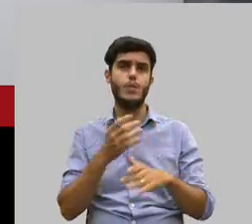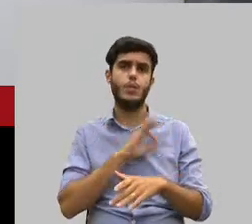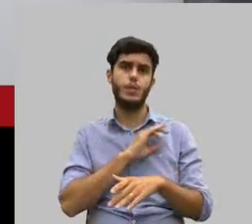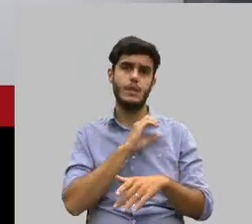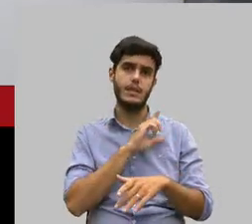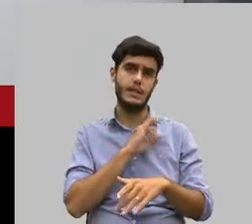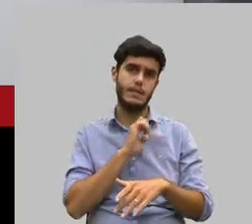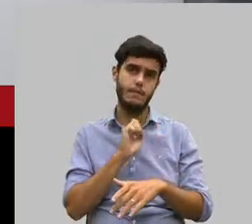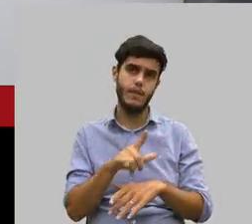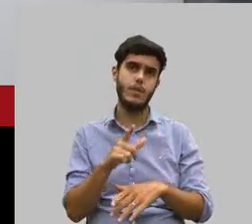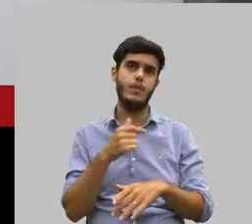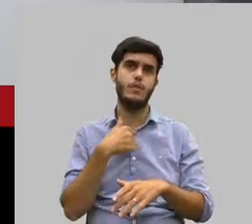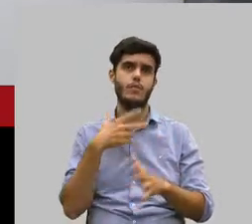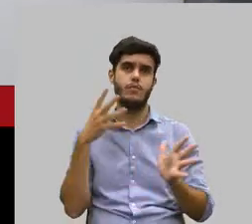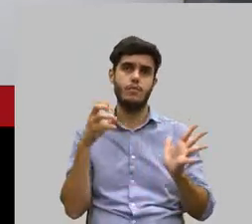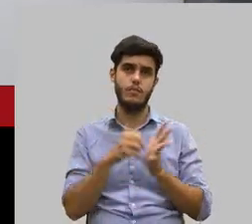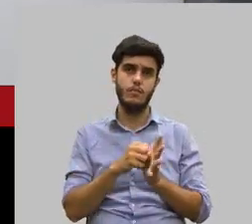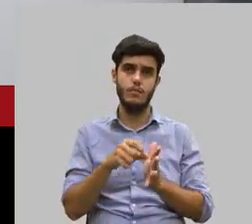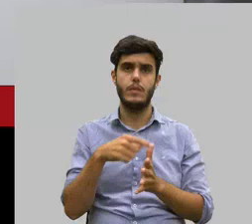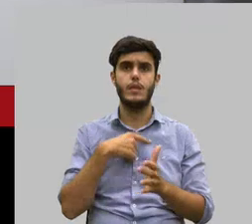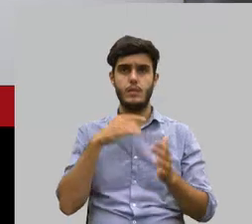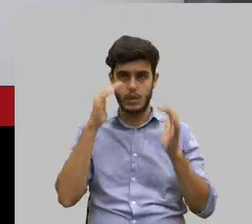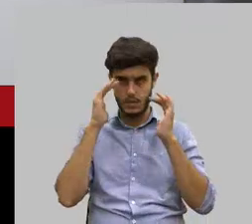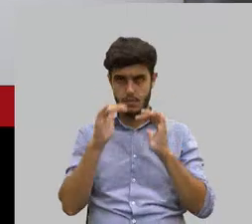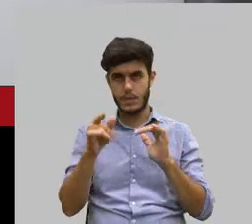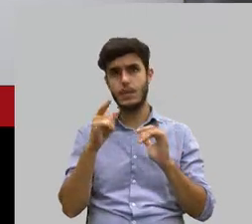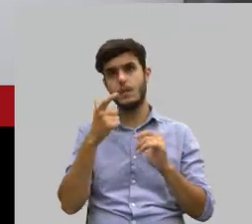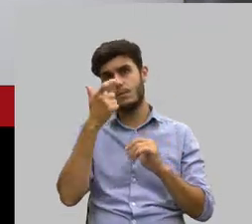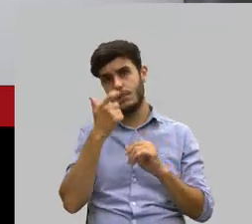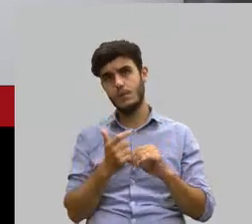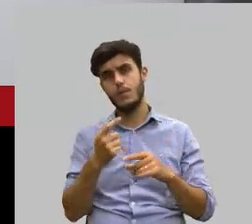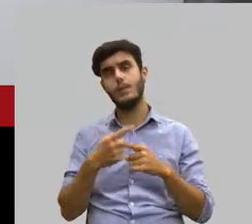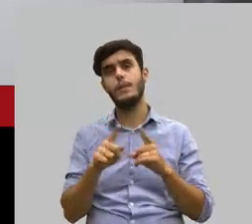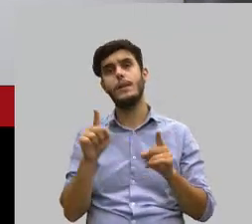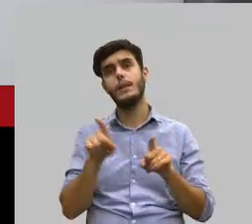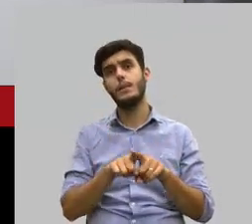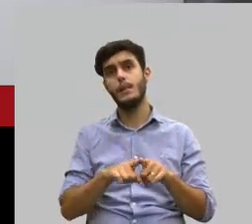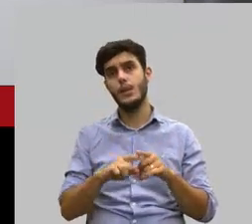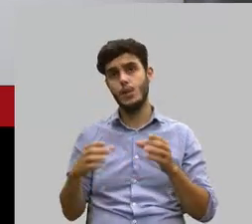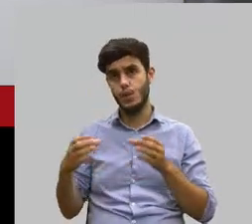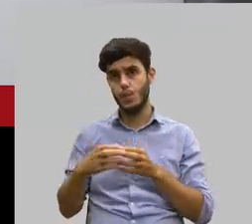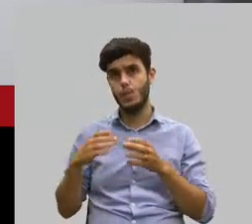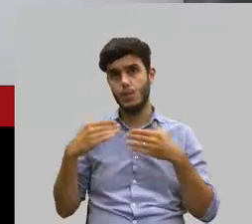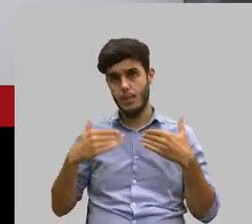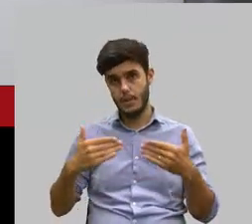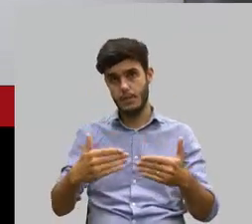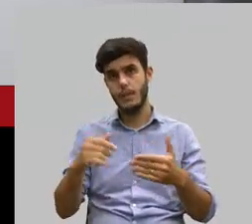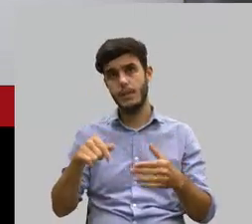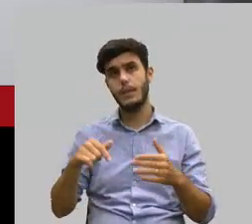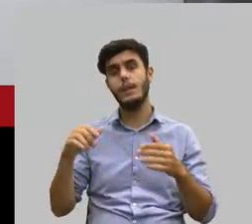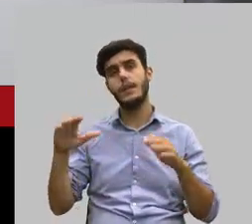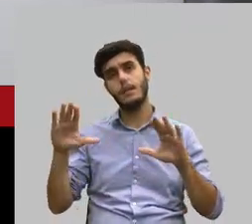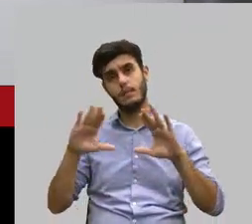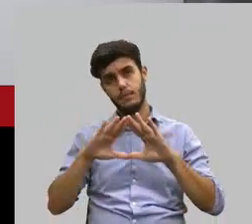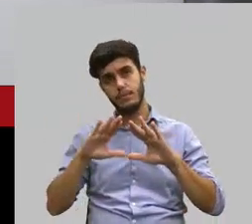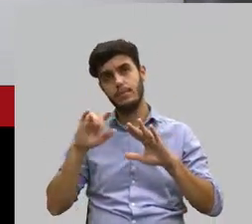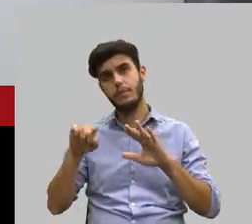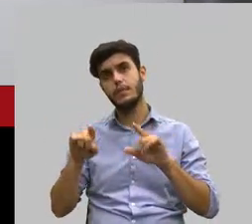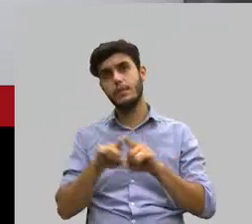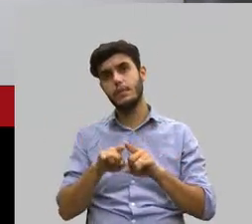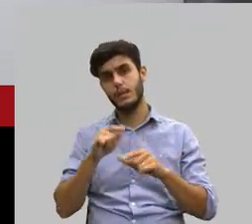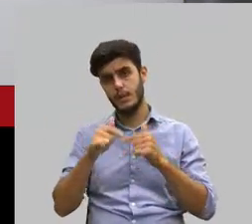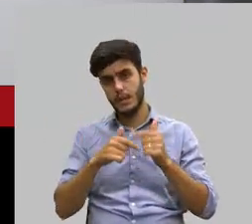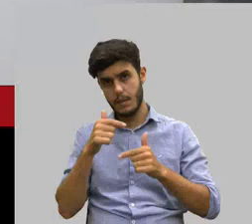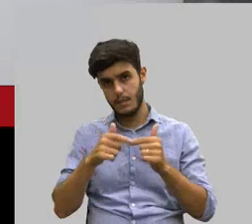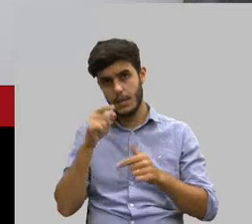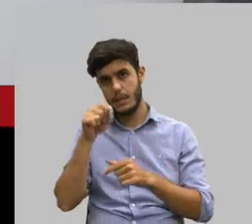deixar registrado o meu respeito pessoal mas o respeito de um grupo de parlamentares aqui nessa casa ao seu trabalho